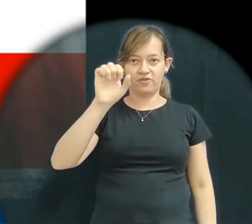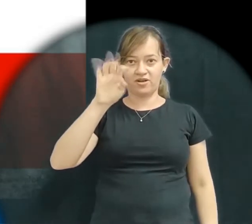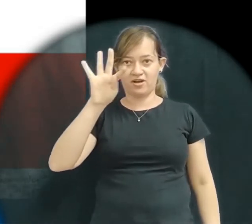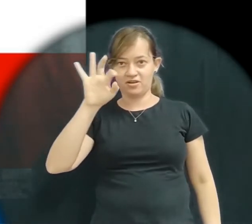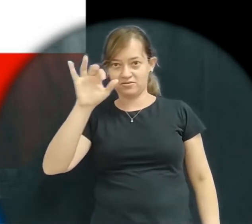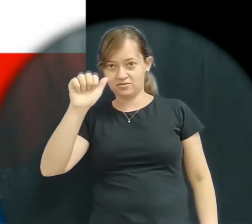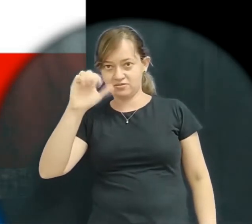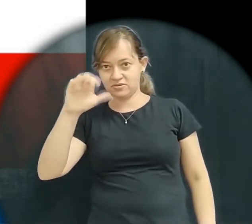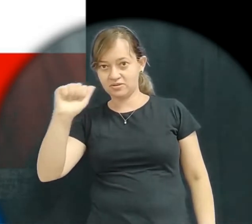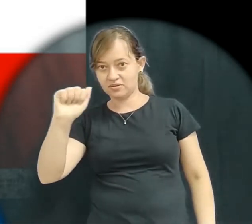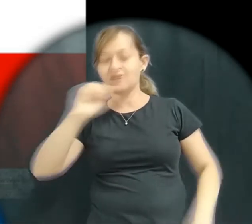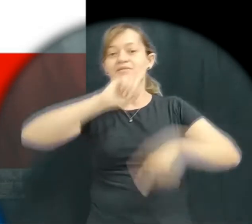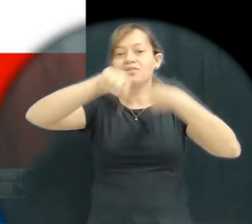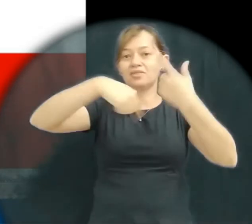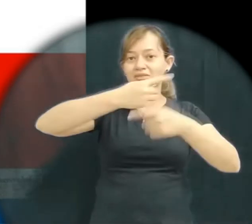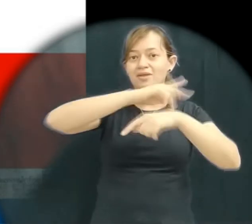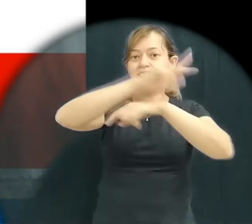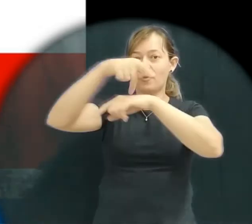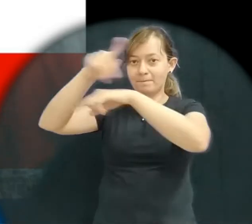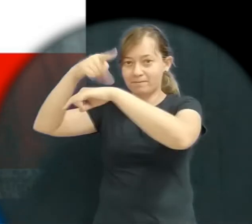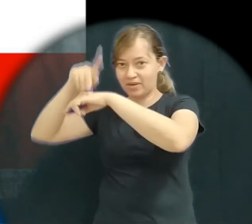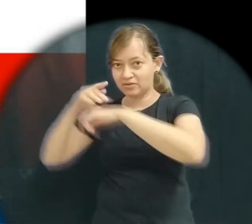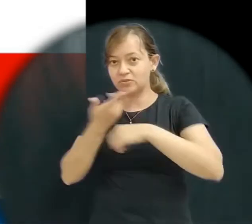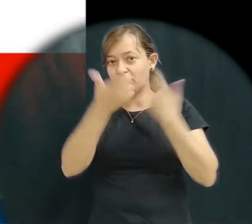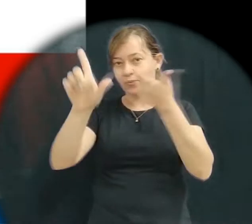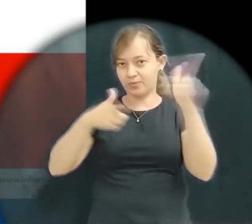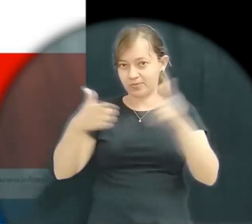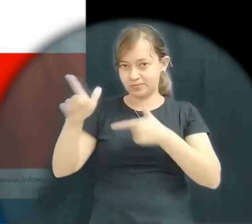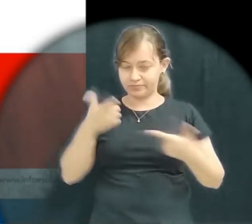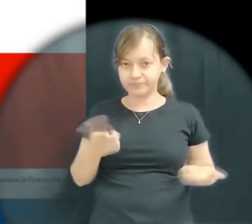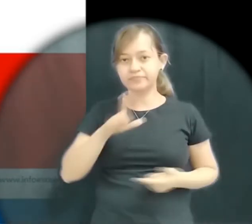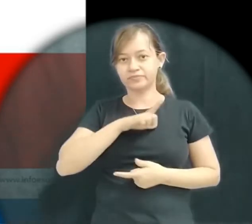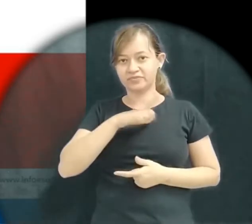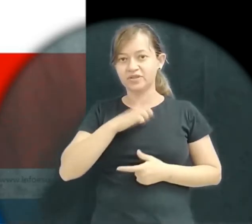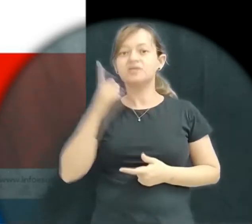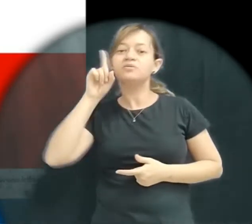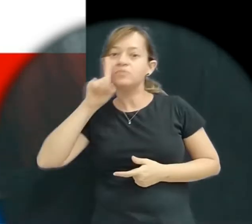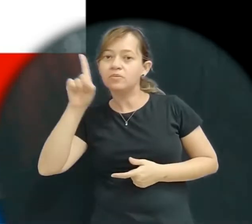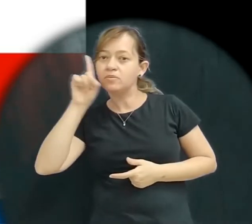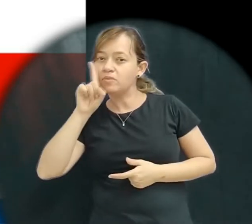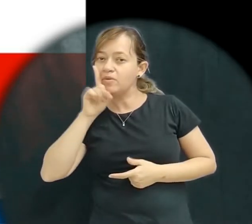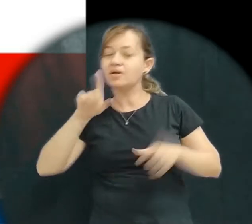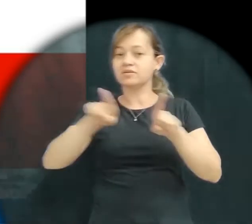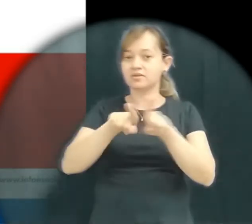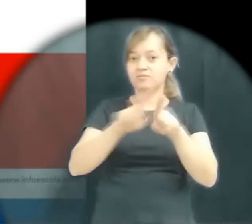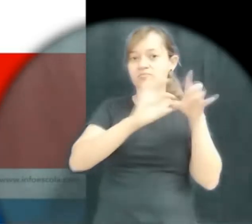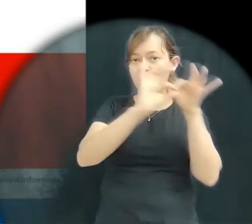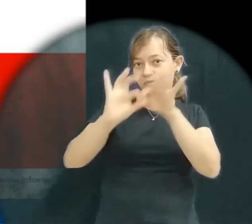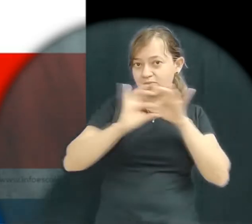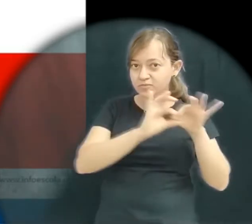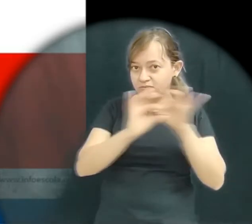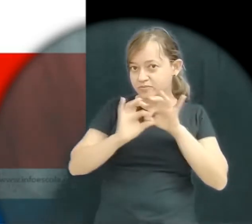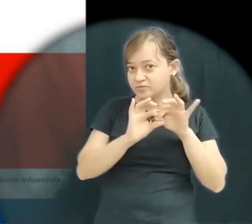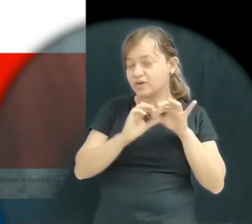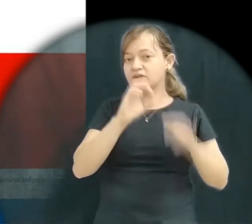Soviética. Mas os cabeças, os protagonistas da guerra eram os Estados Unidos e a União Soviética,